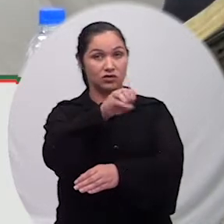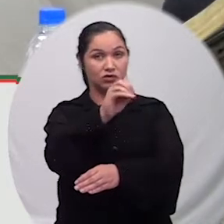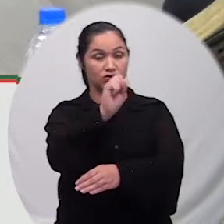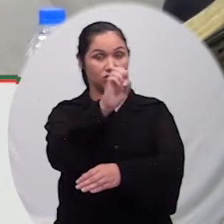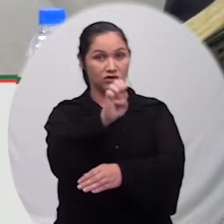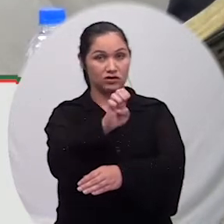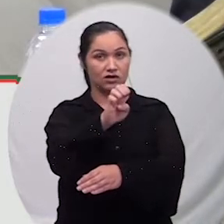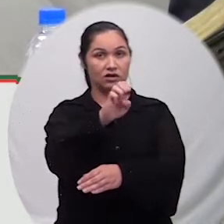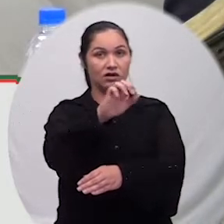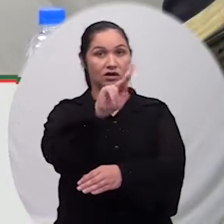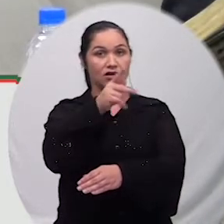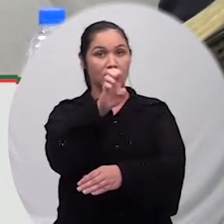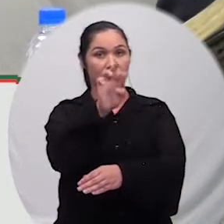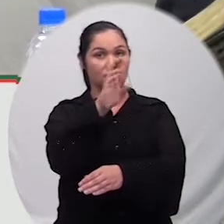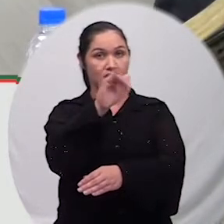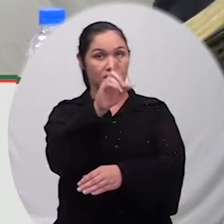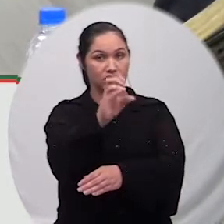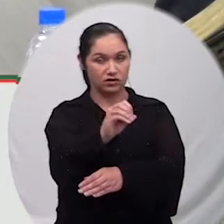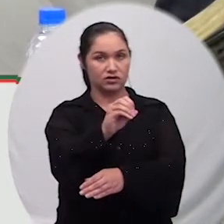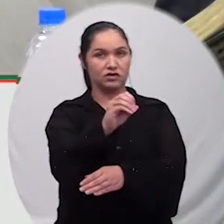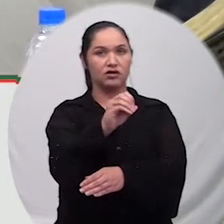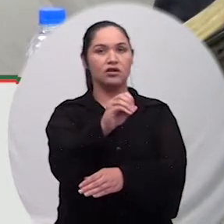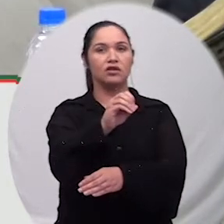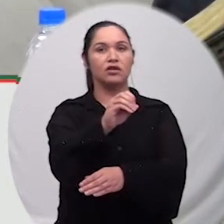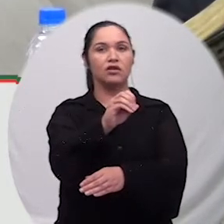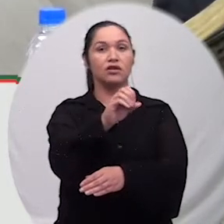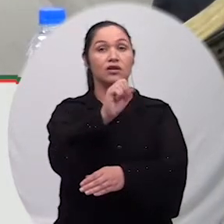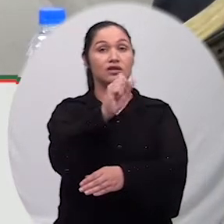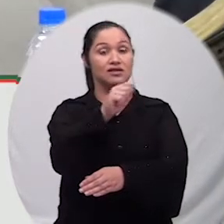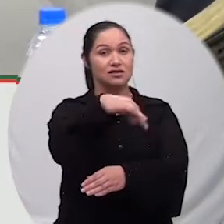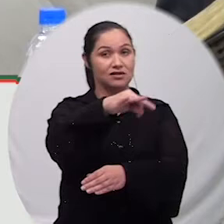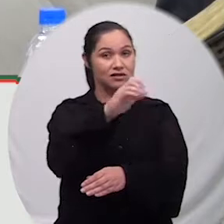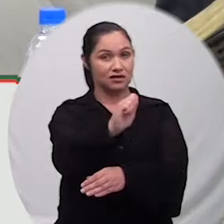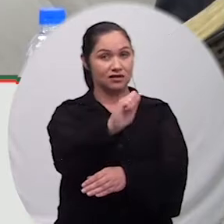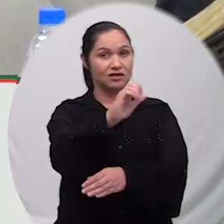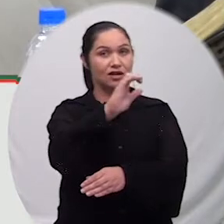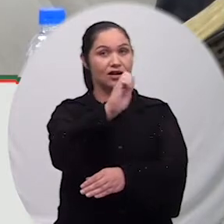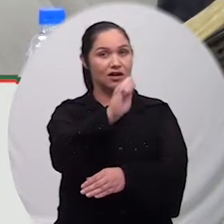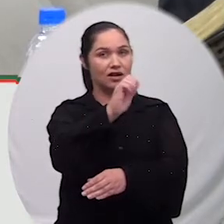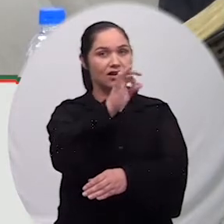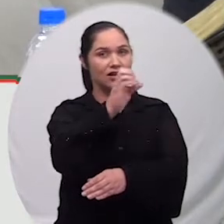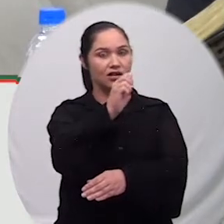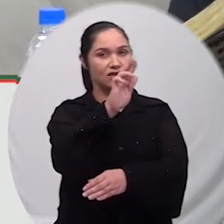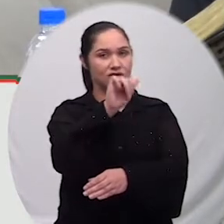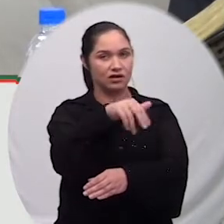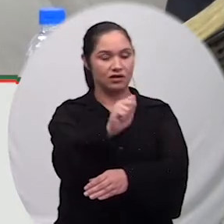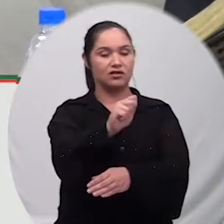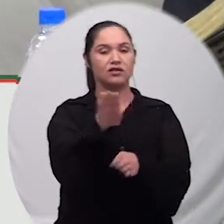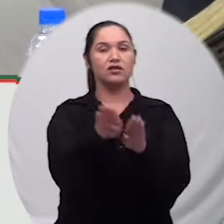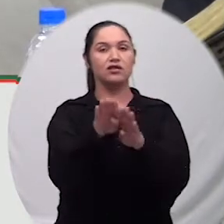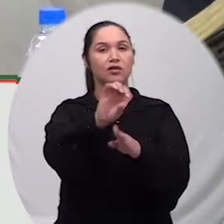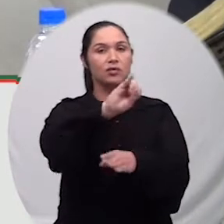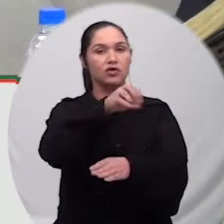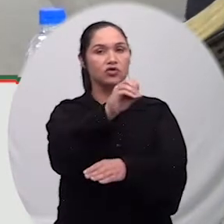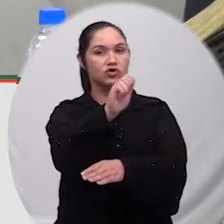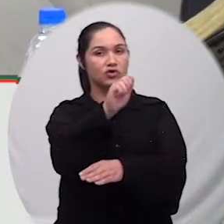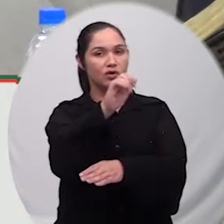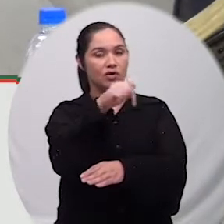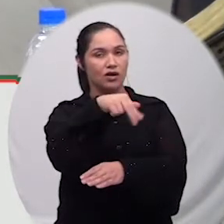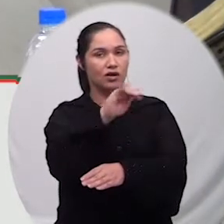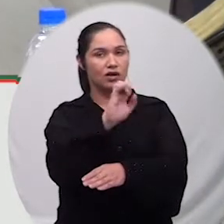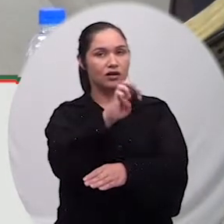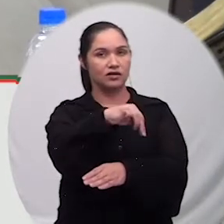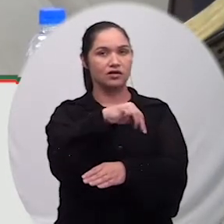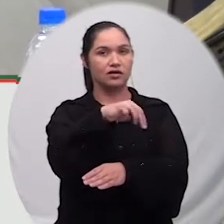Deodoro, avenida Santa Catarina, desembargador Pedro Silva, avenida Santos Dumont, Joaquim Nabuco e Rua Anita Garibaldi, no